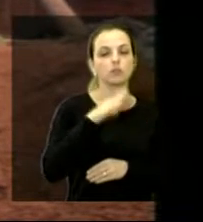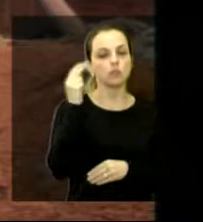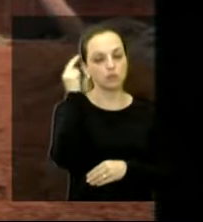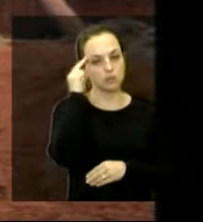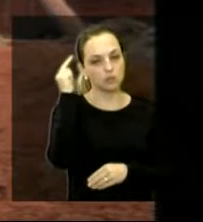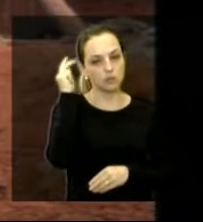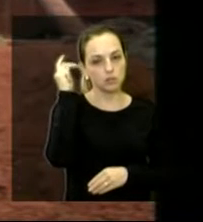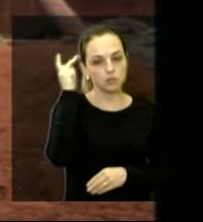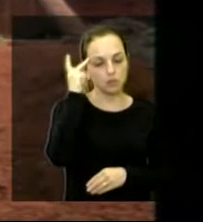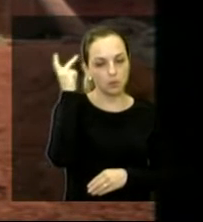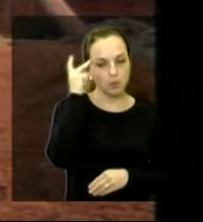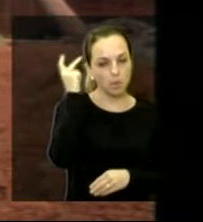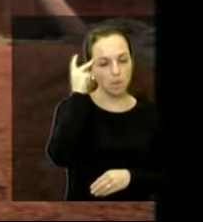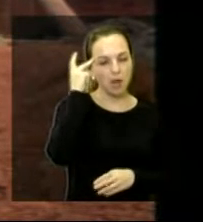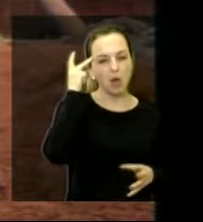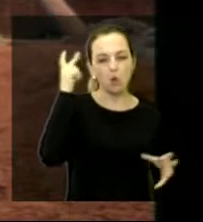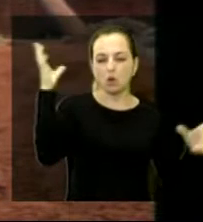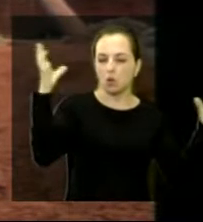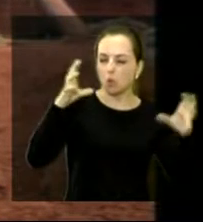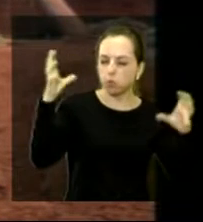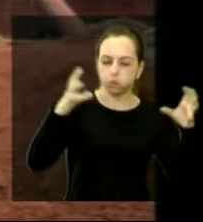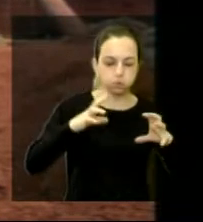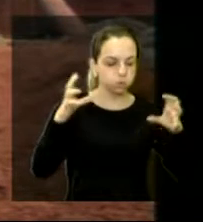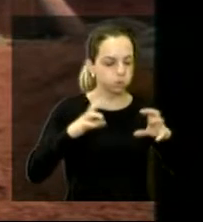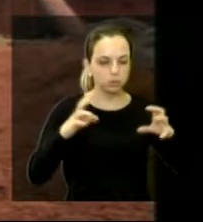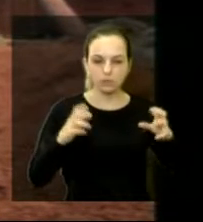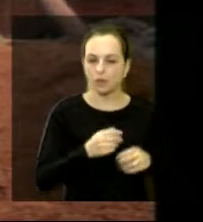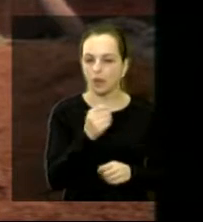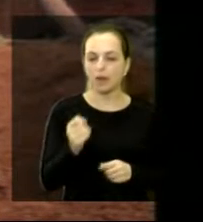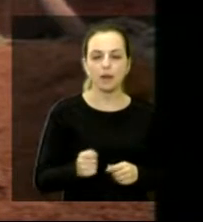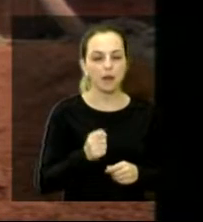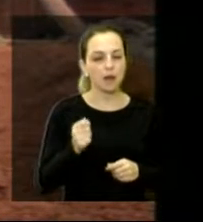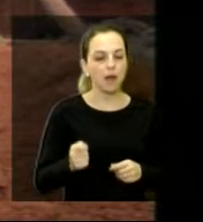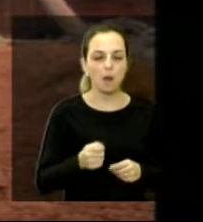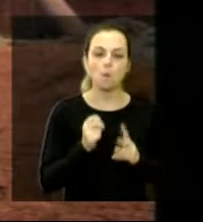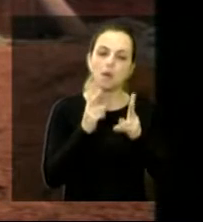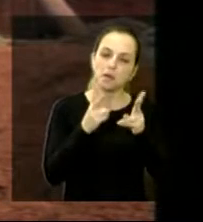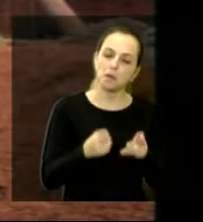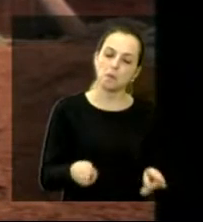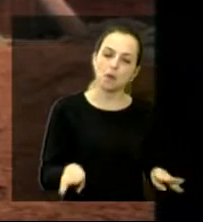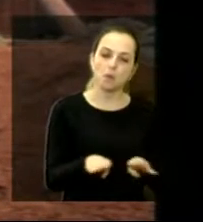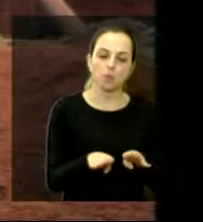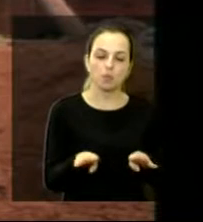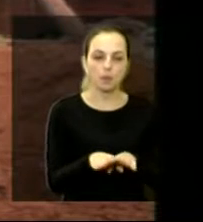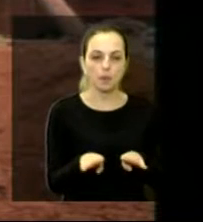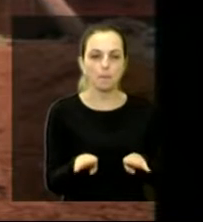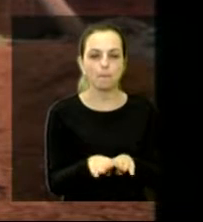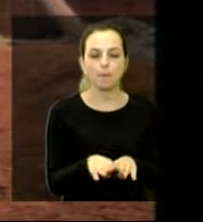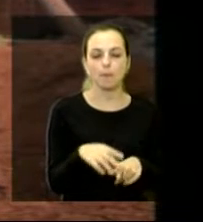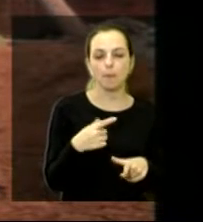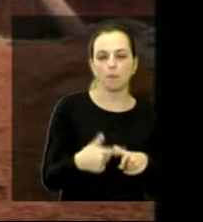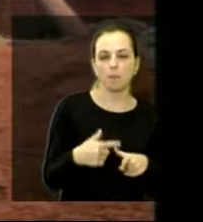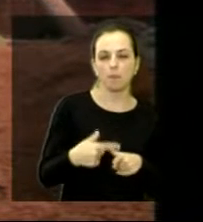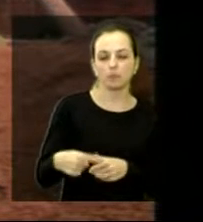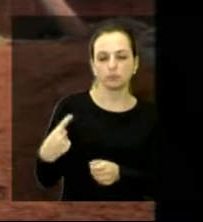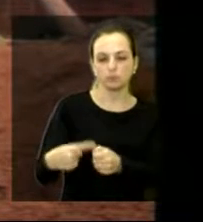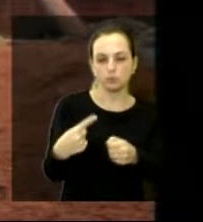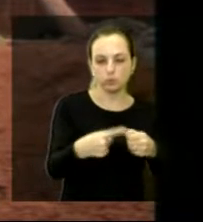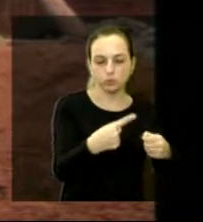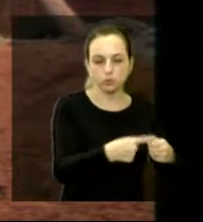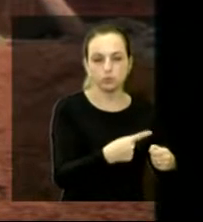dito aqui, inclusive, e Araraquara, infelizmente, não está sendo exceção. É um problema dos bairros, aí,